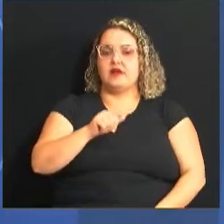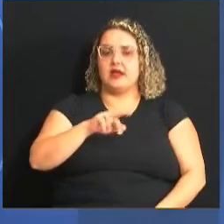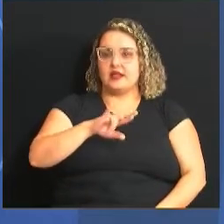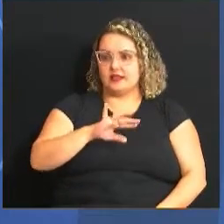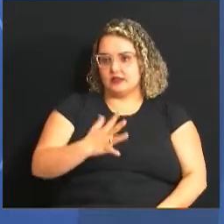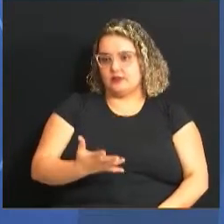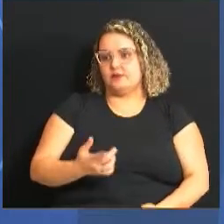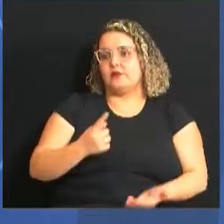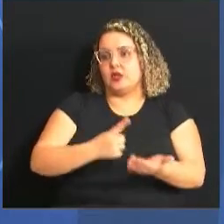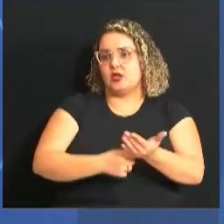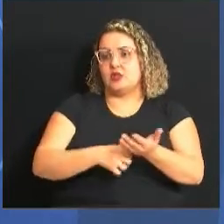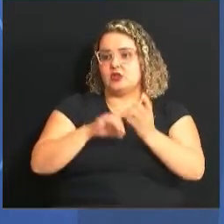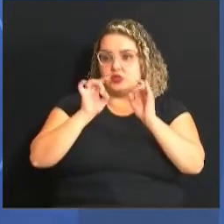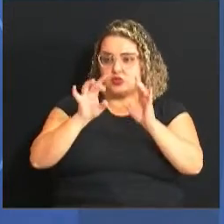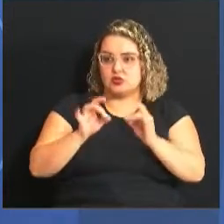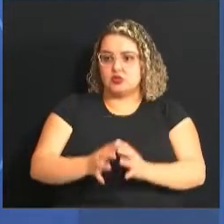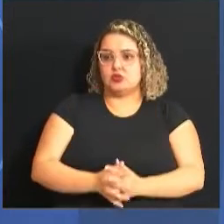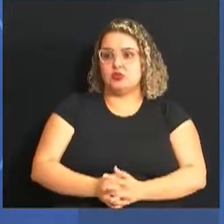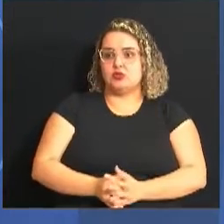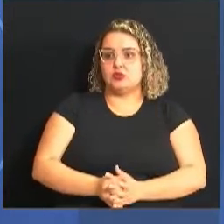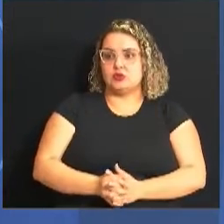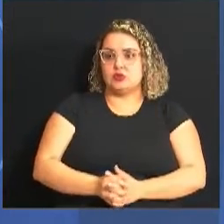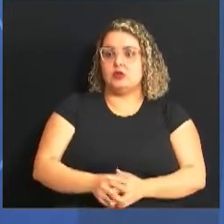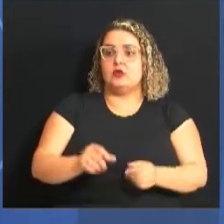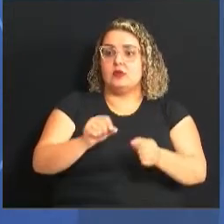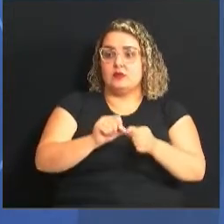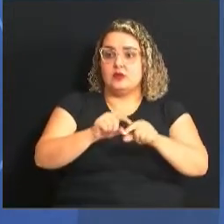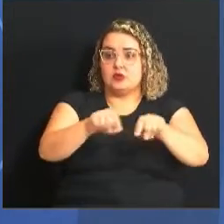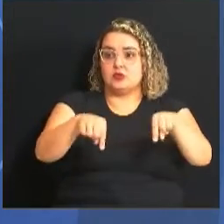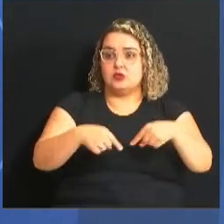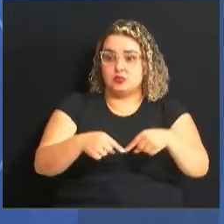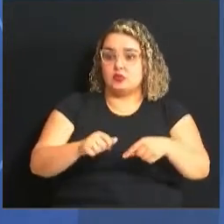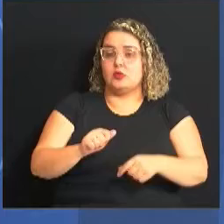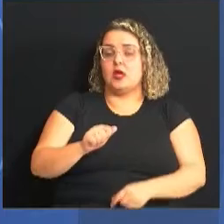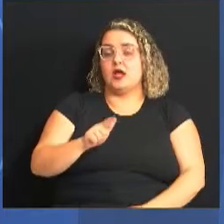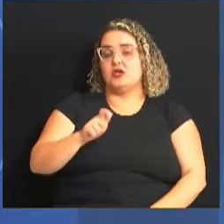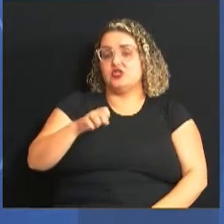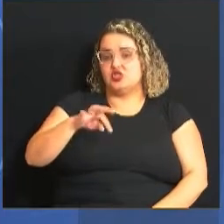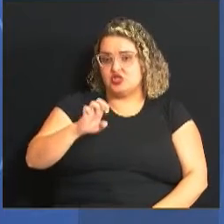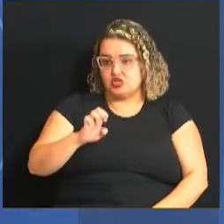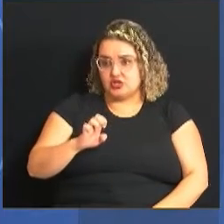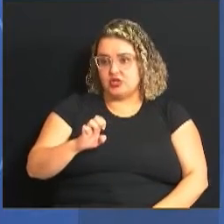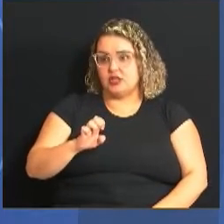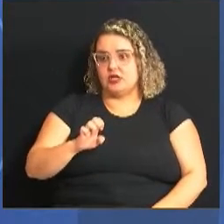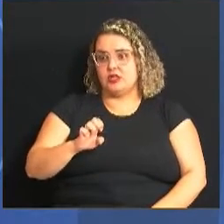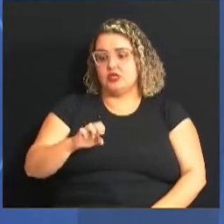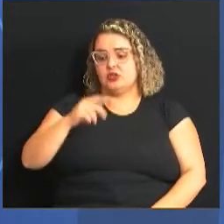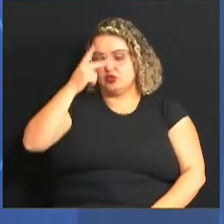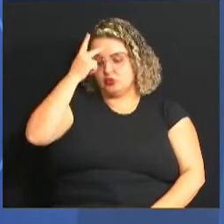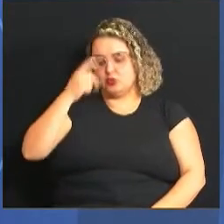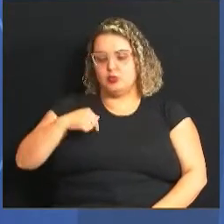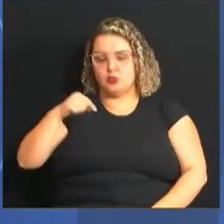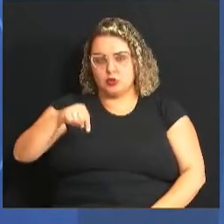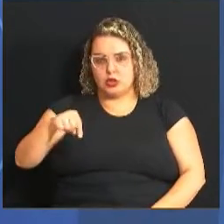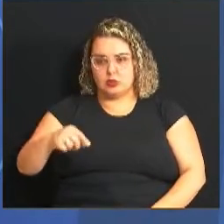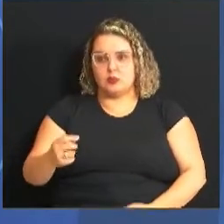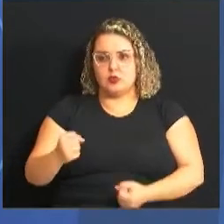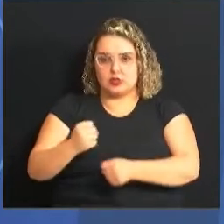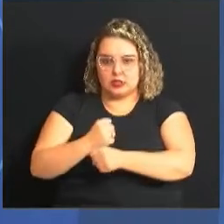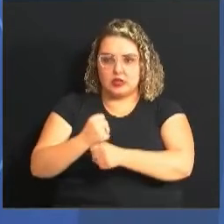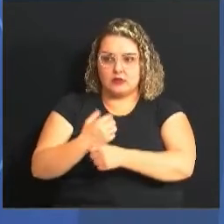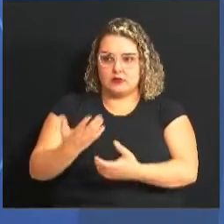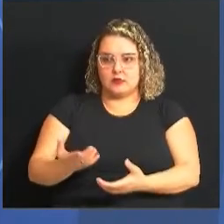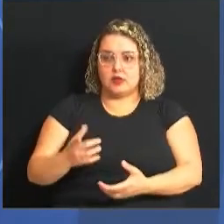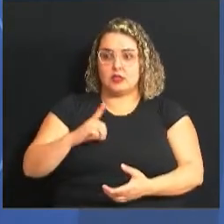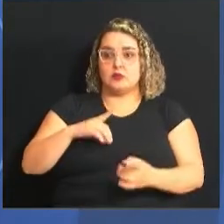de especialidades, aí vai ser feito na sala dos agentes comunitários no próprio CS Tancredão. Nós temos as